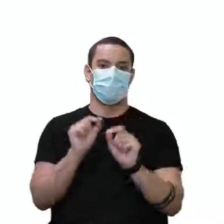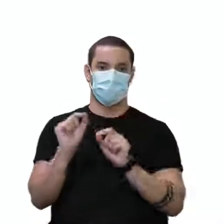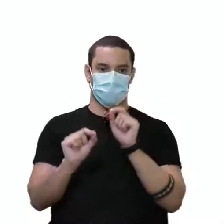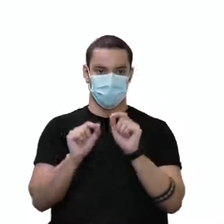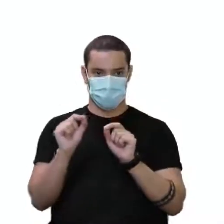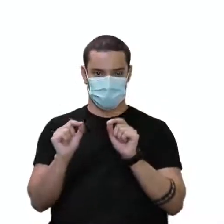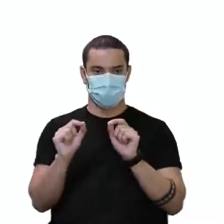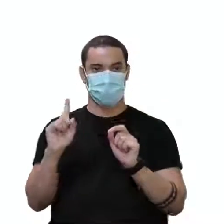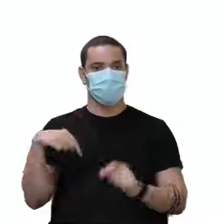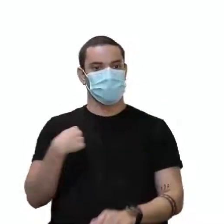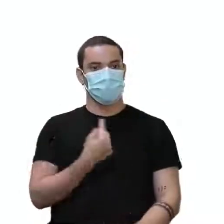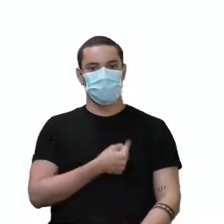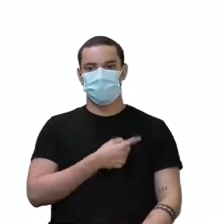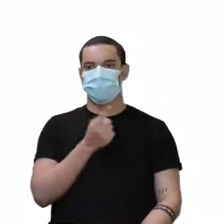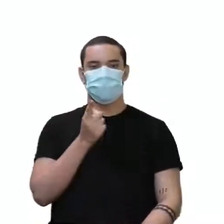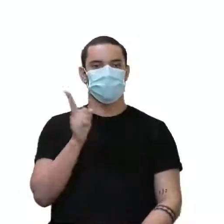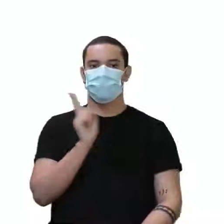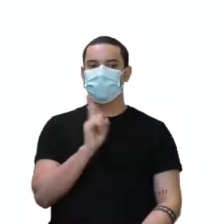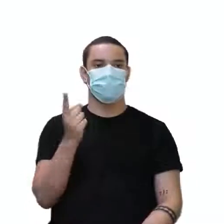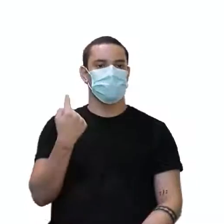2017. Nós não